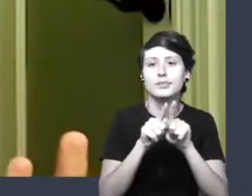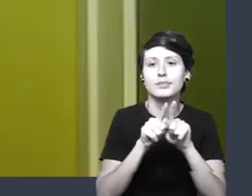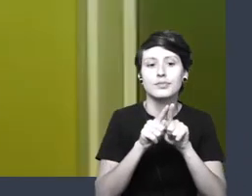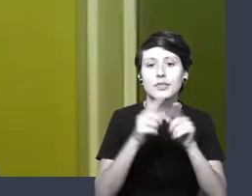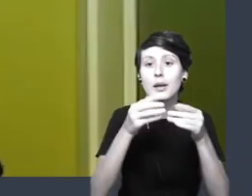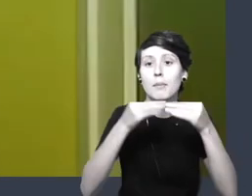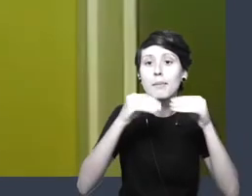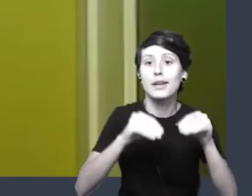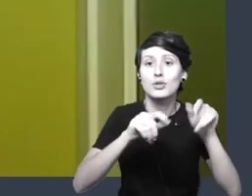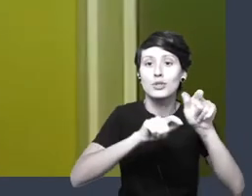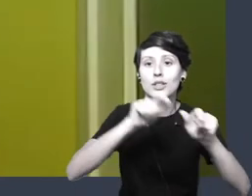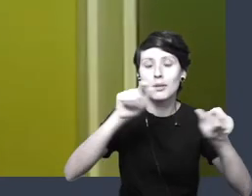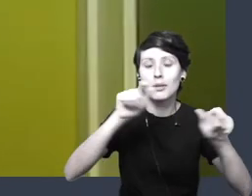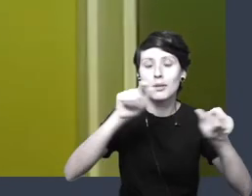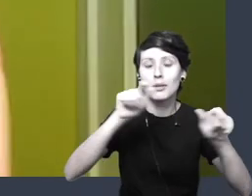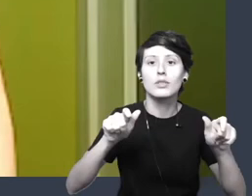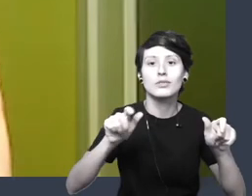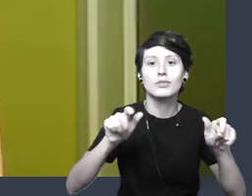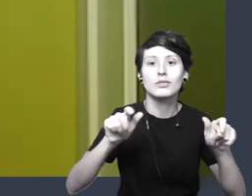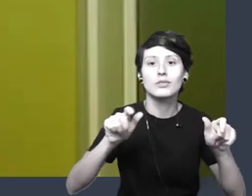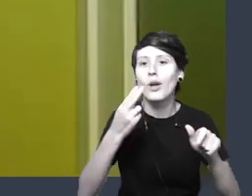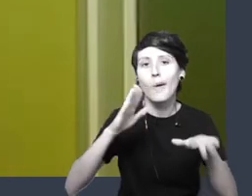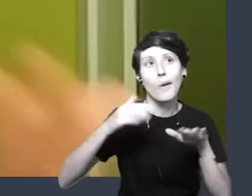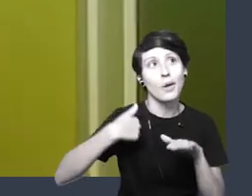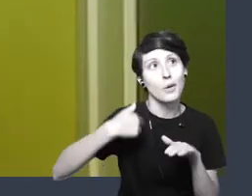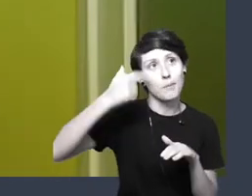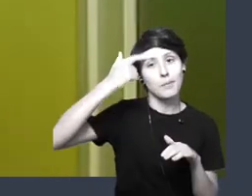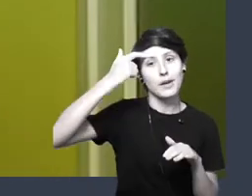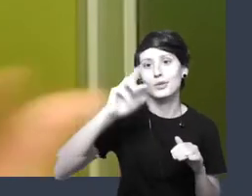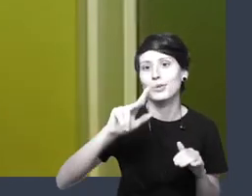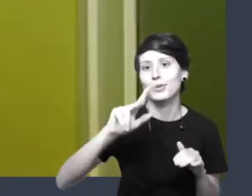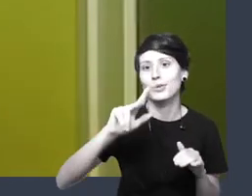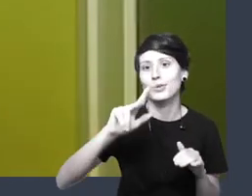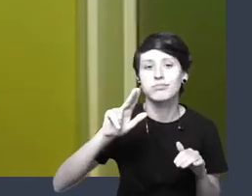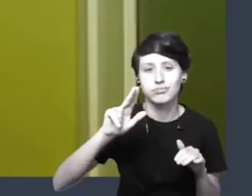pessoas. Ou pelo menos eu gosto de pensar que não. Mas eles